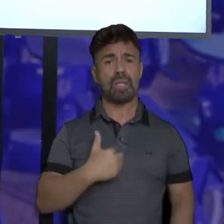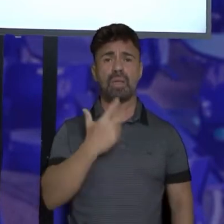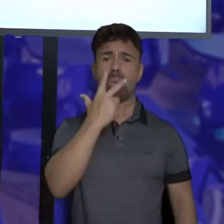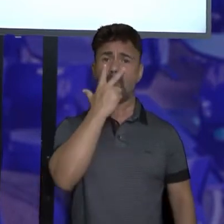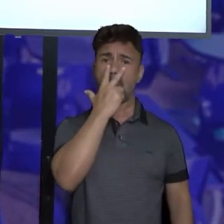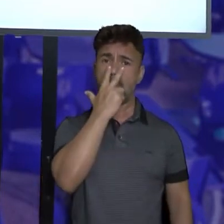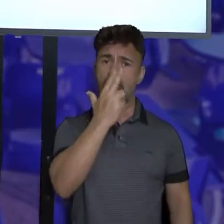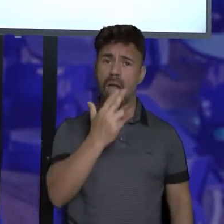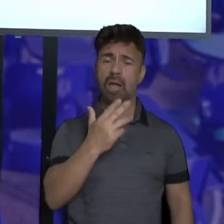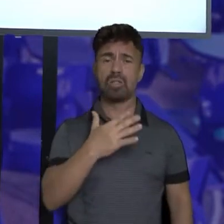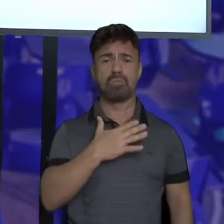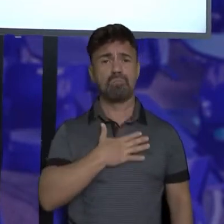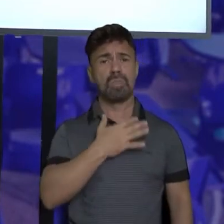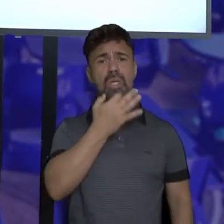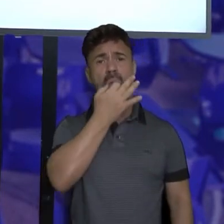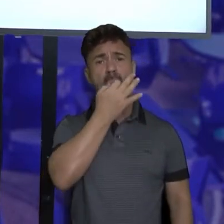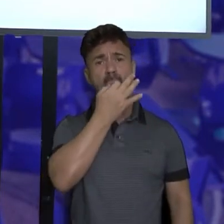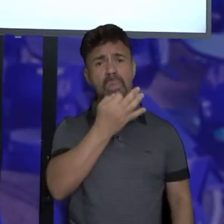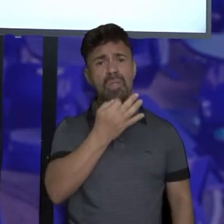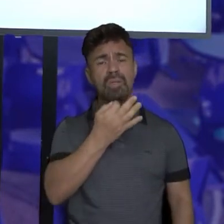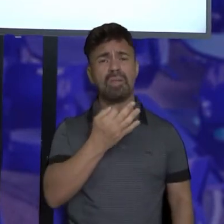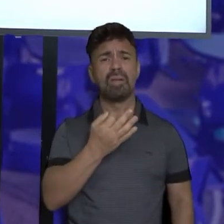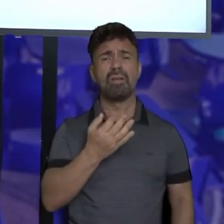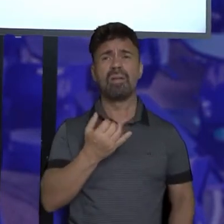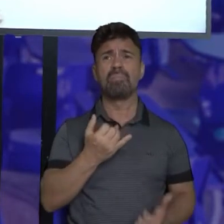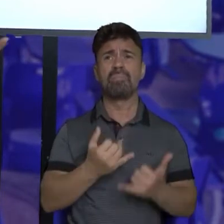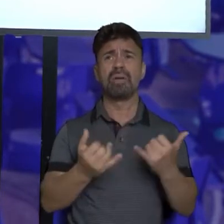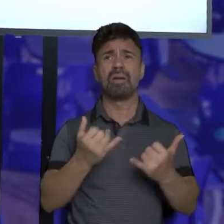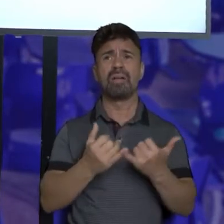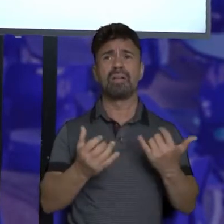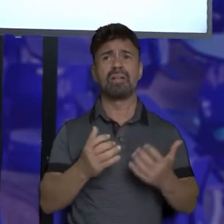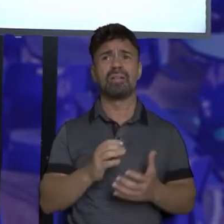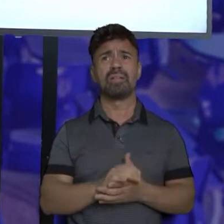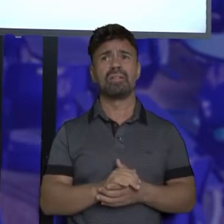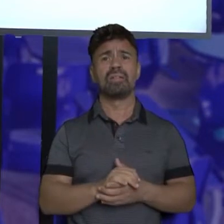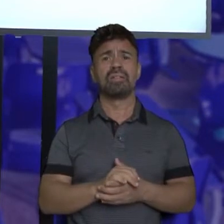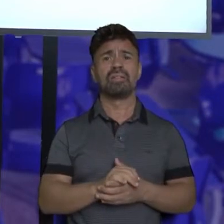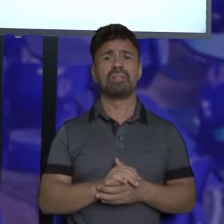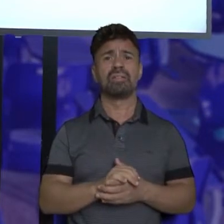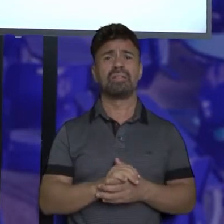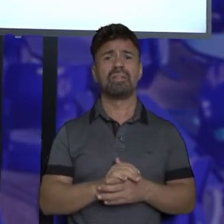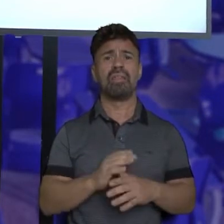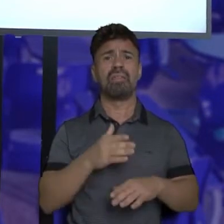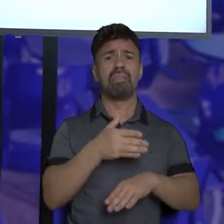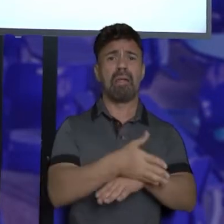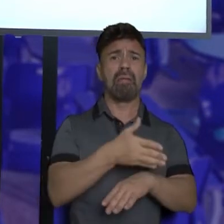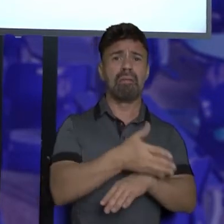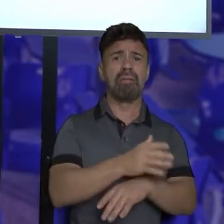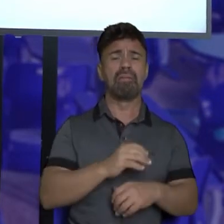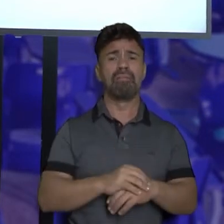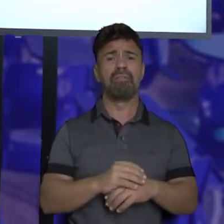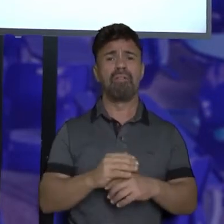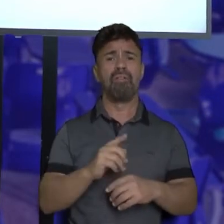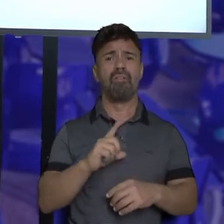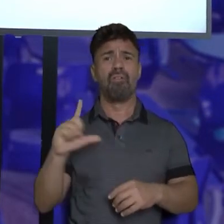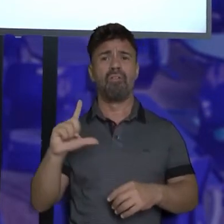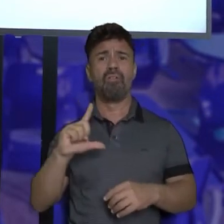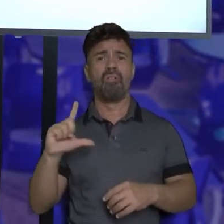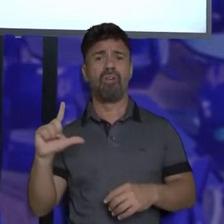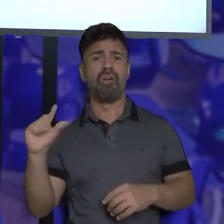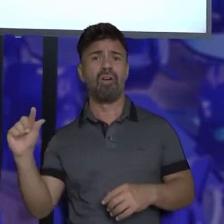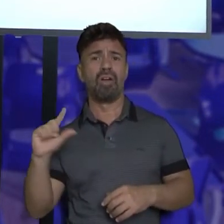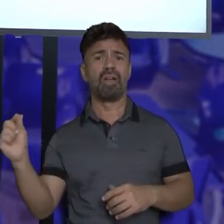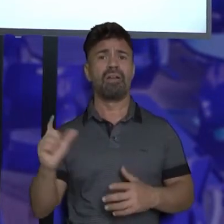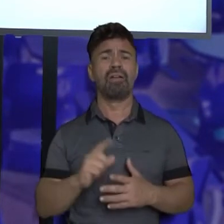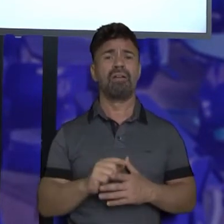na minha opinião, eu estou sendo redundante. É como se eu estivesse falando entrar para dentro, sair para fora, subir